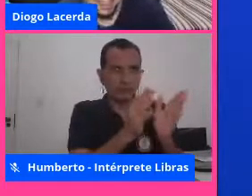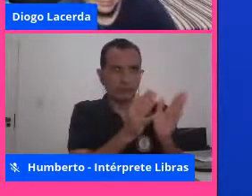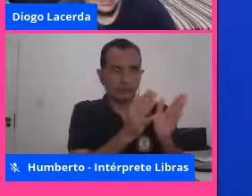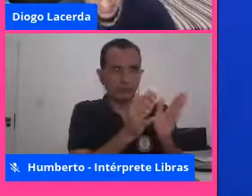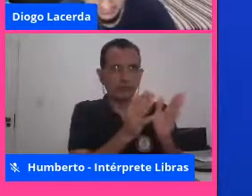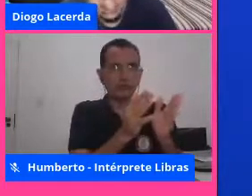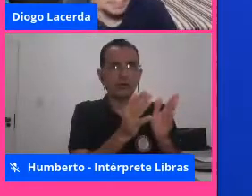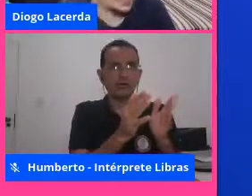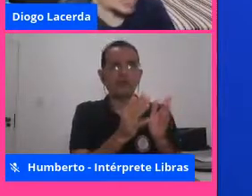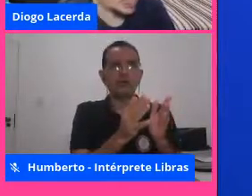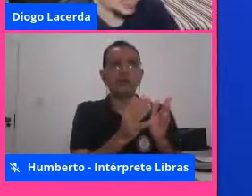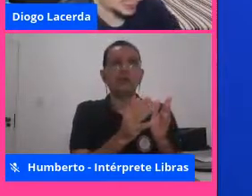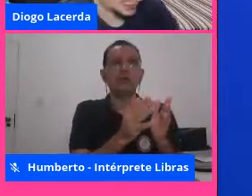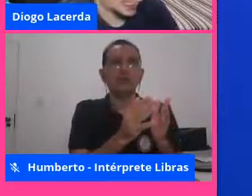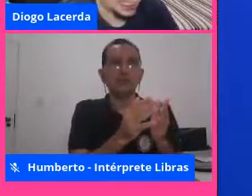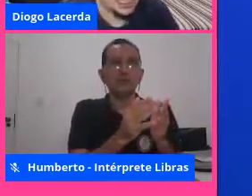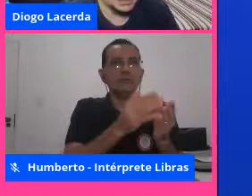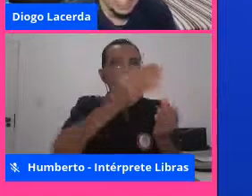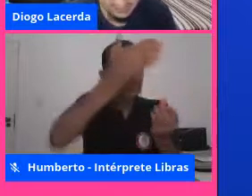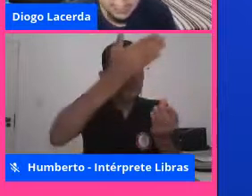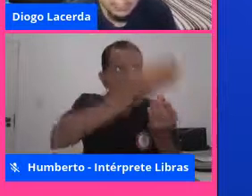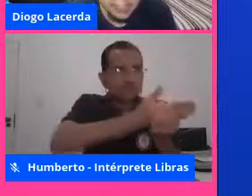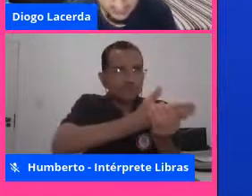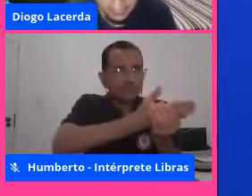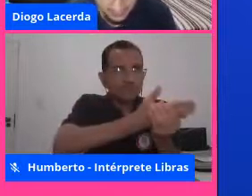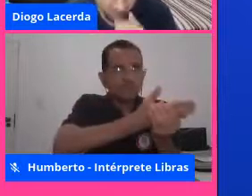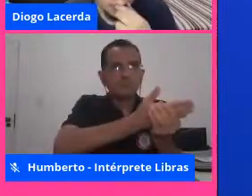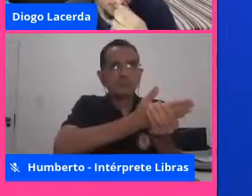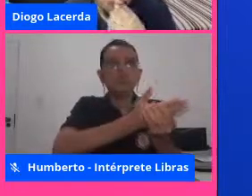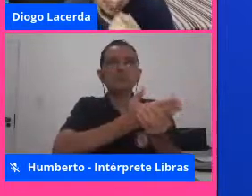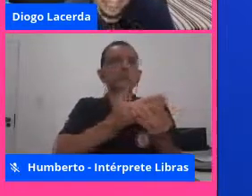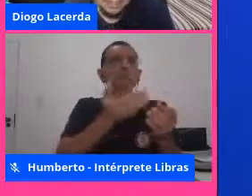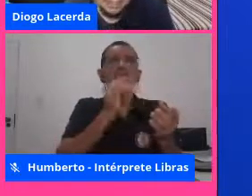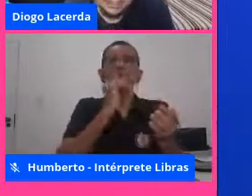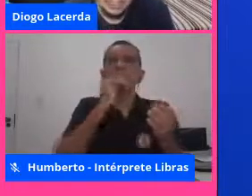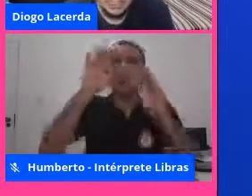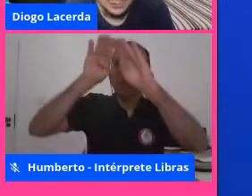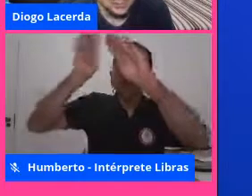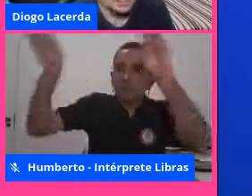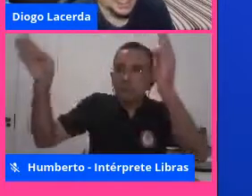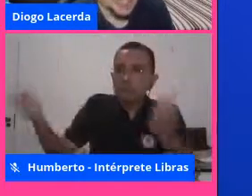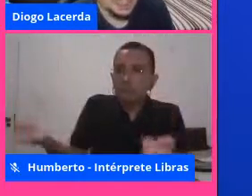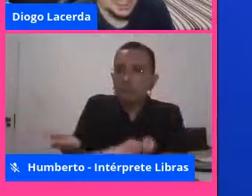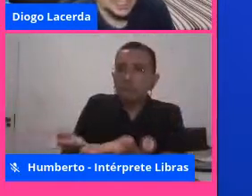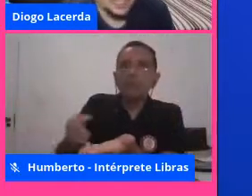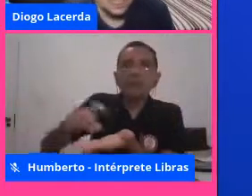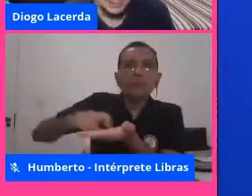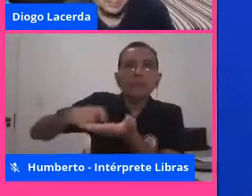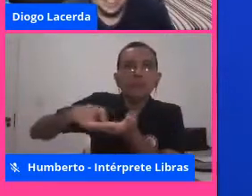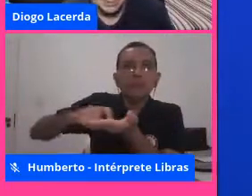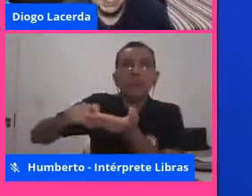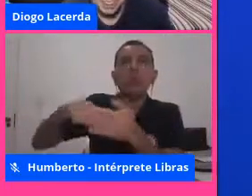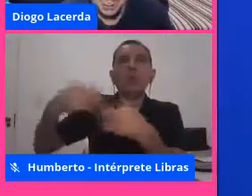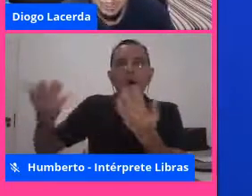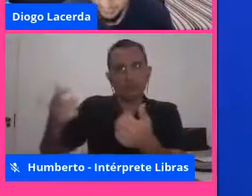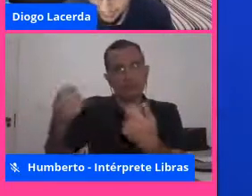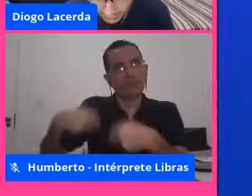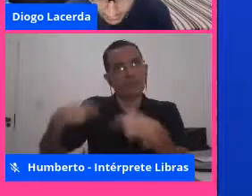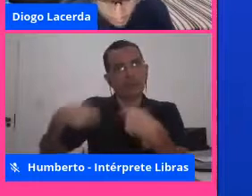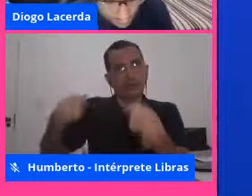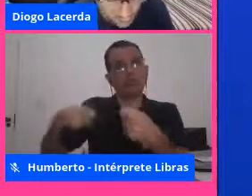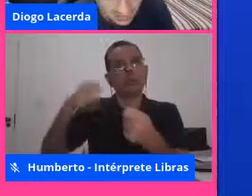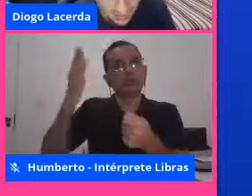ser impressa dentro da impressora, né? Que tenha dimensões da impressora. Essa peça que eu coloquei para imprimir especificamente é